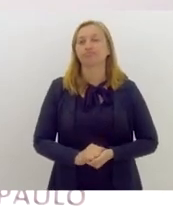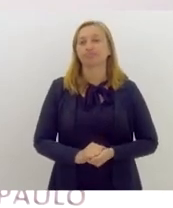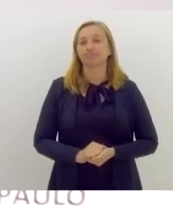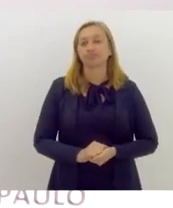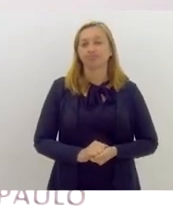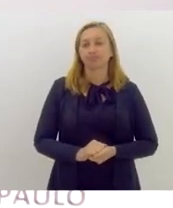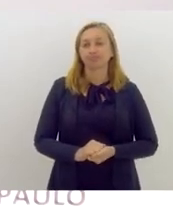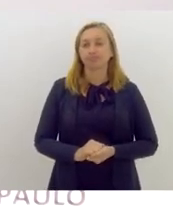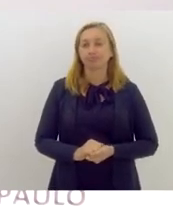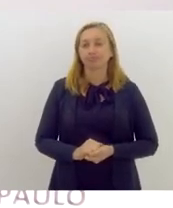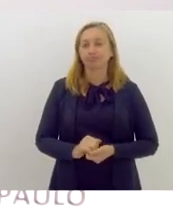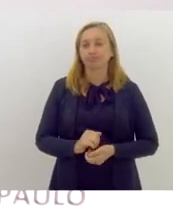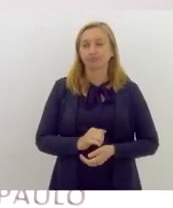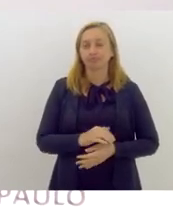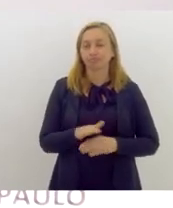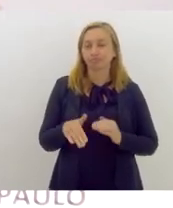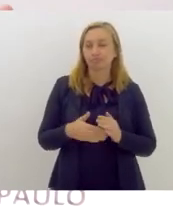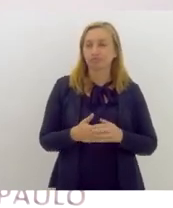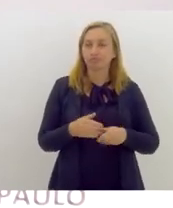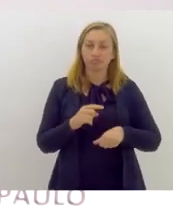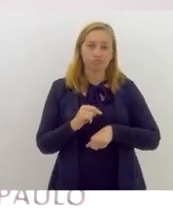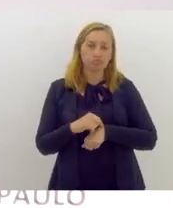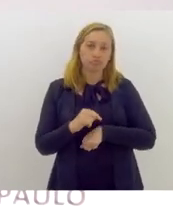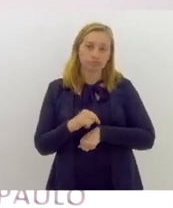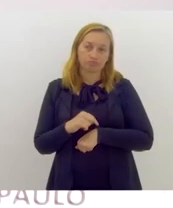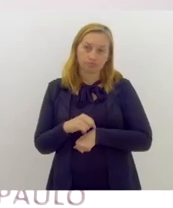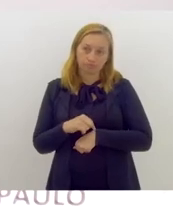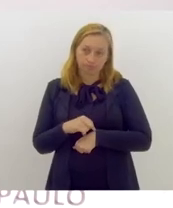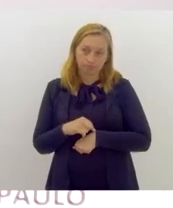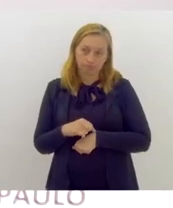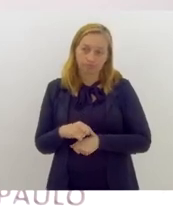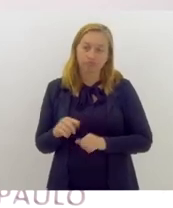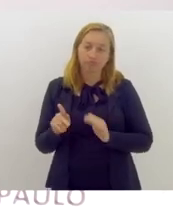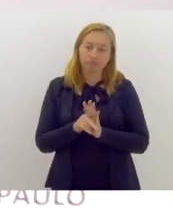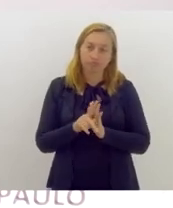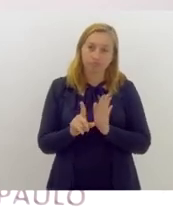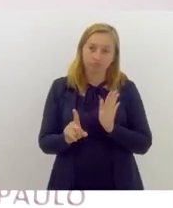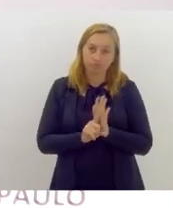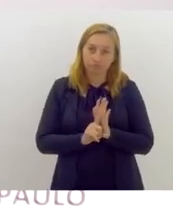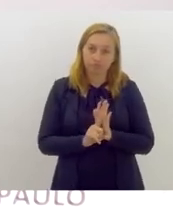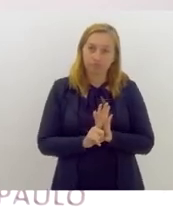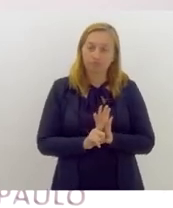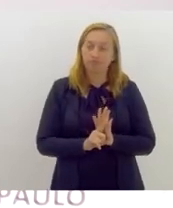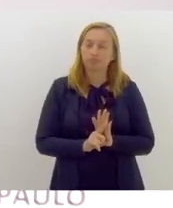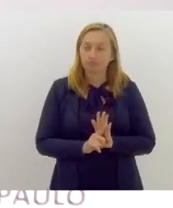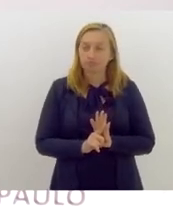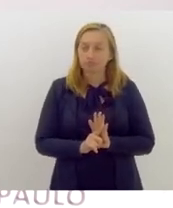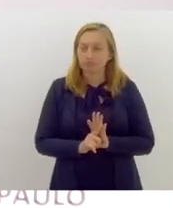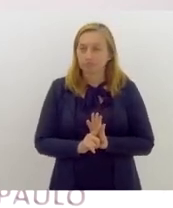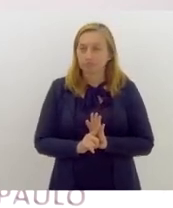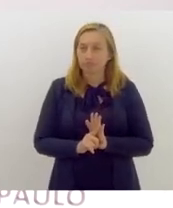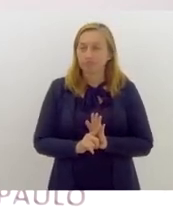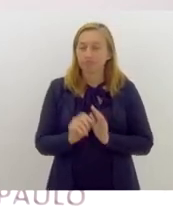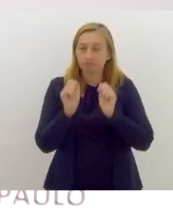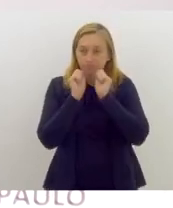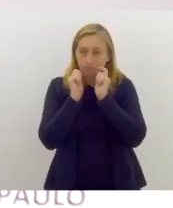e toda a tramitação para legislativo e projeto